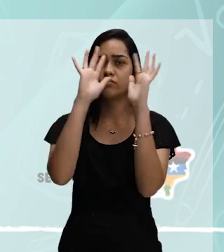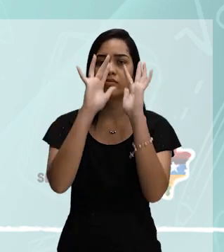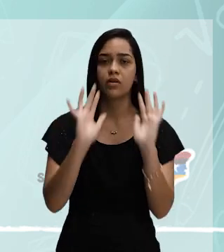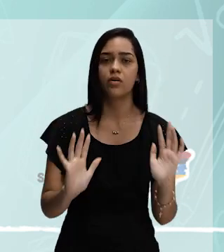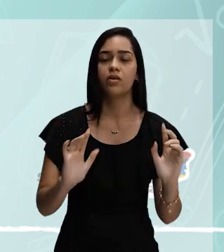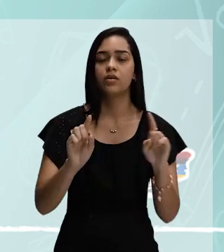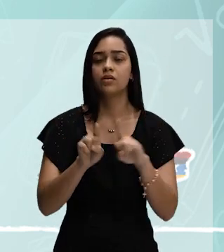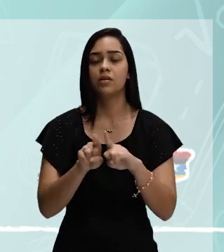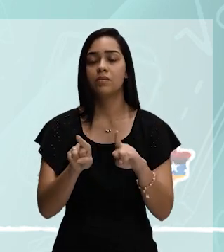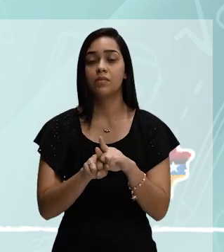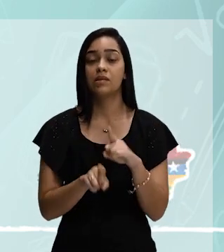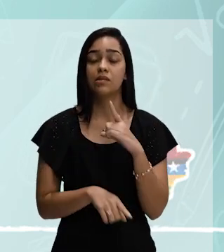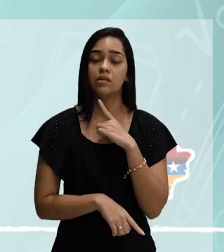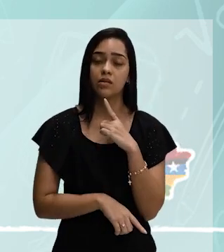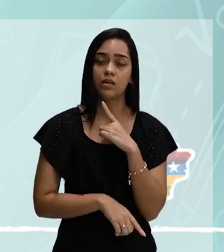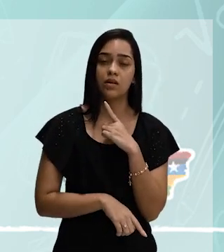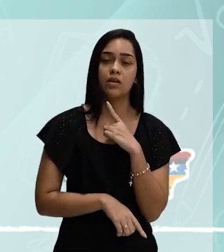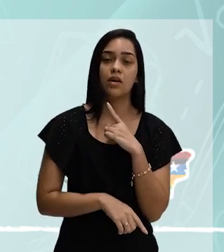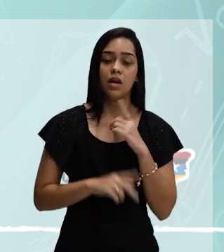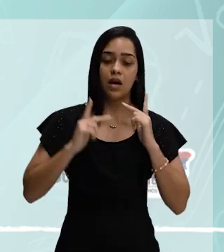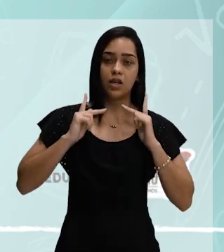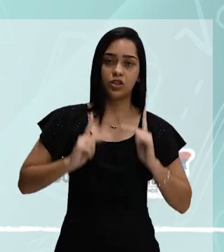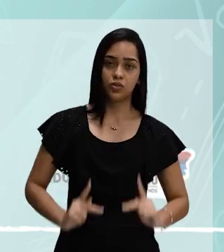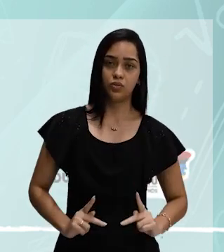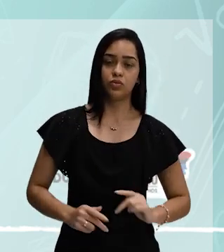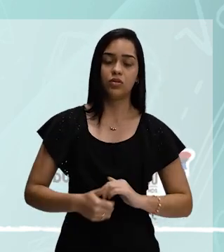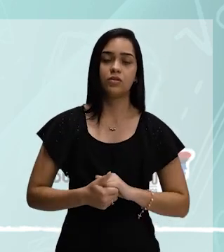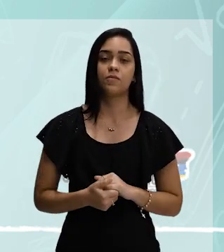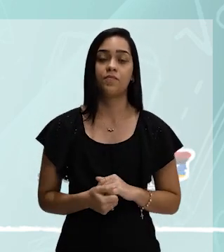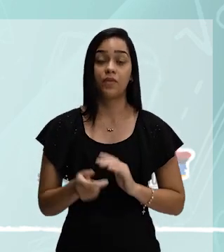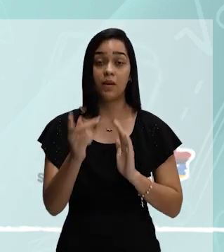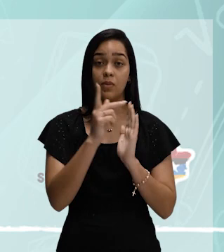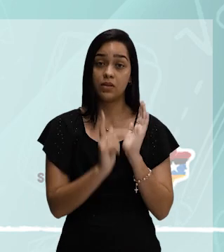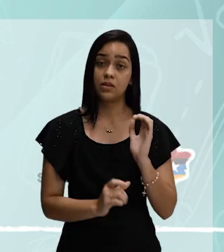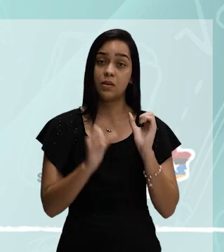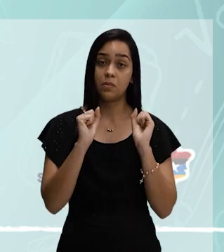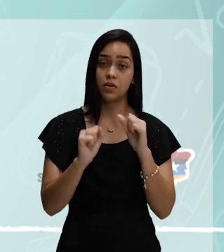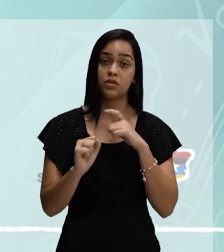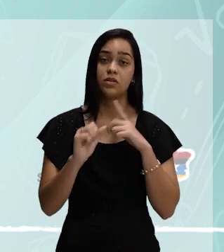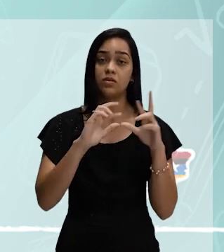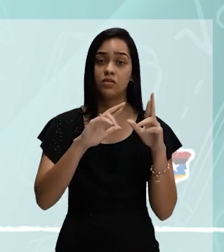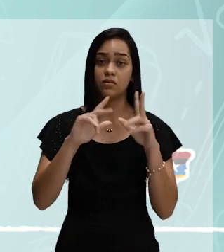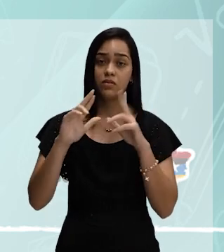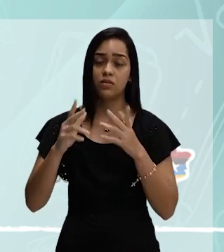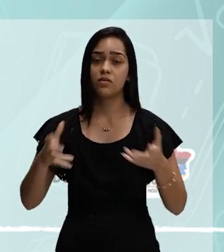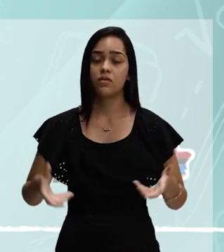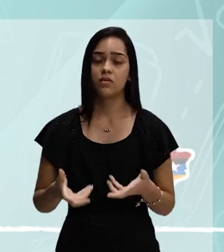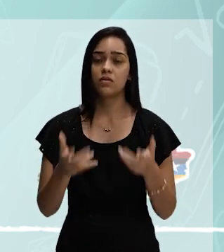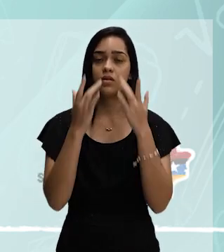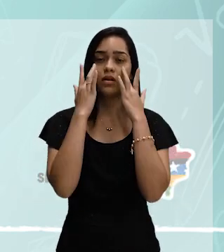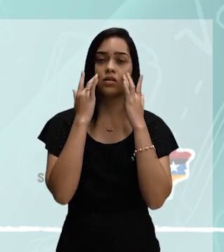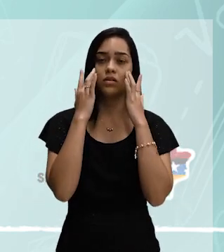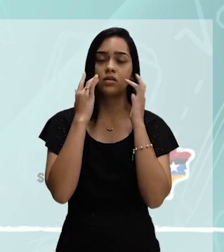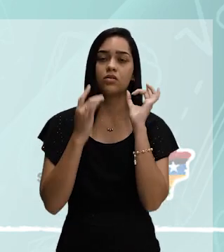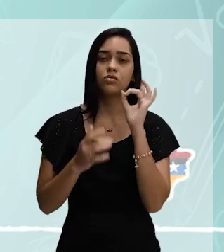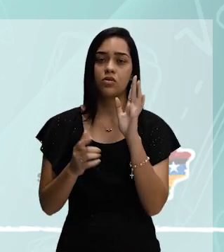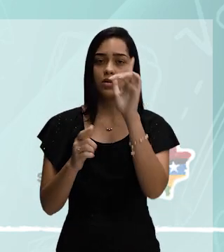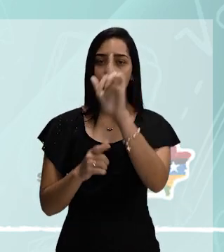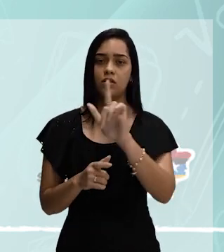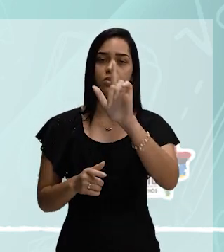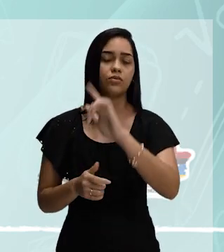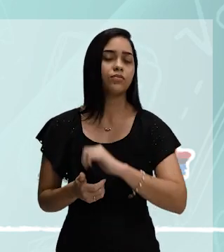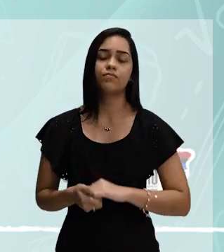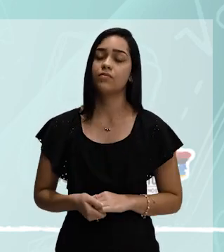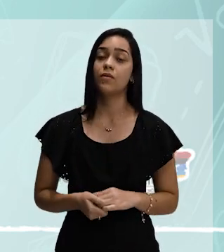mais despretensiosas atitudes. A poesia pode estar nas diferentes manifestações artísticas e não apenas na